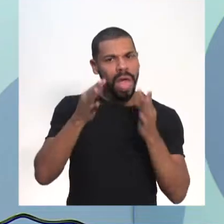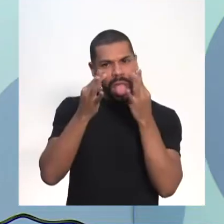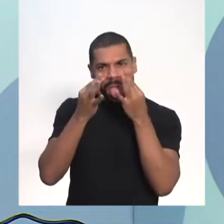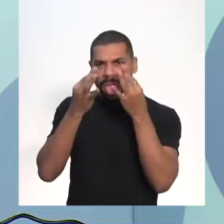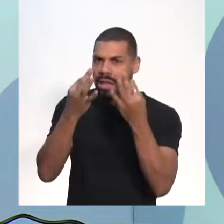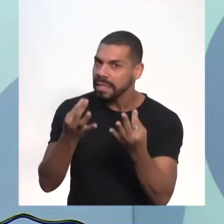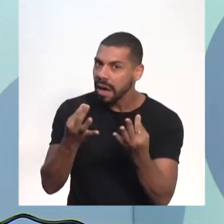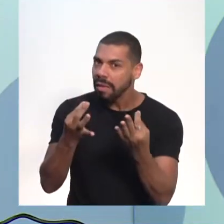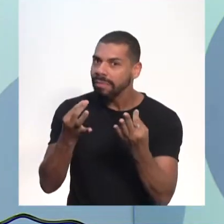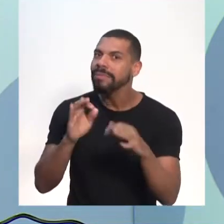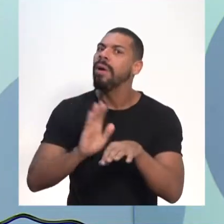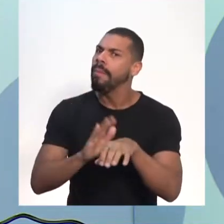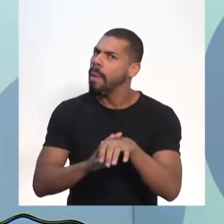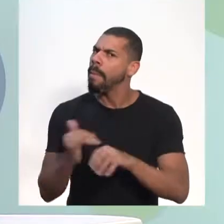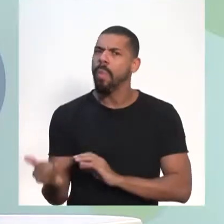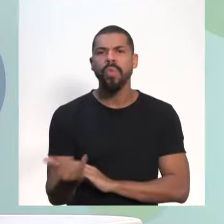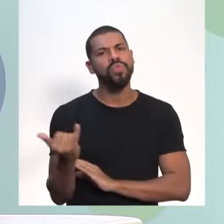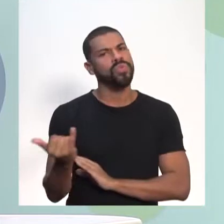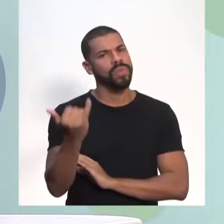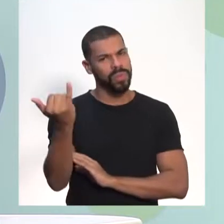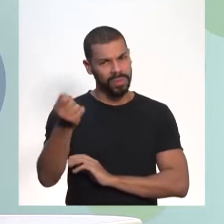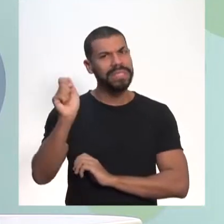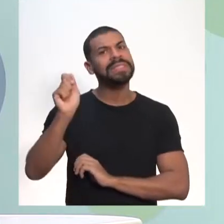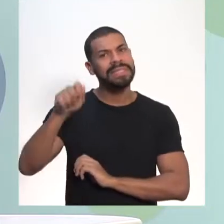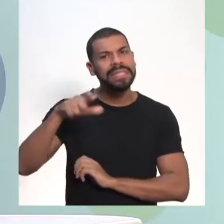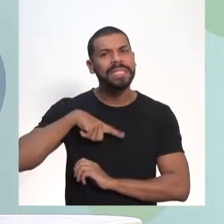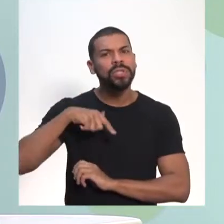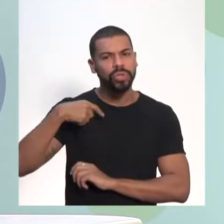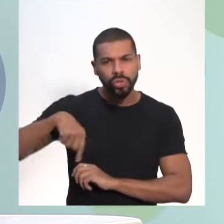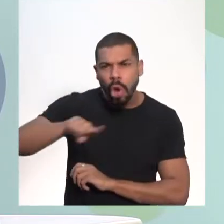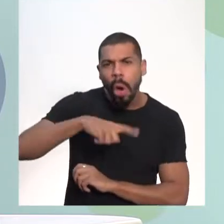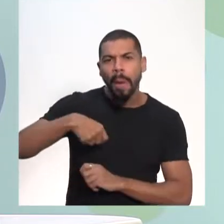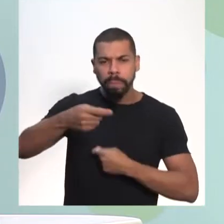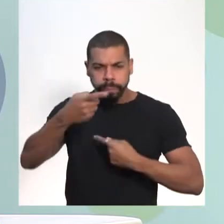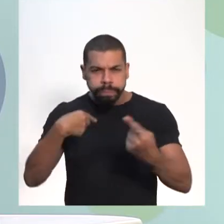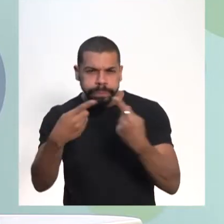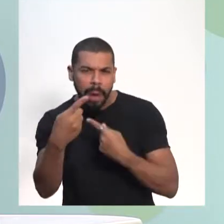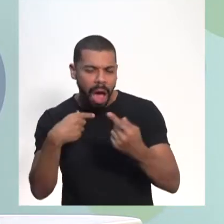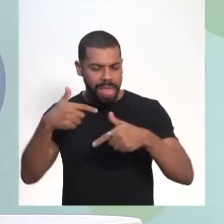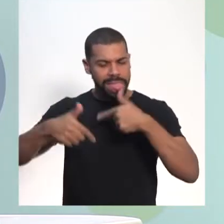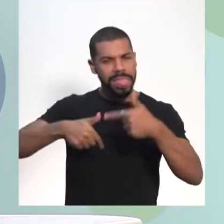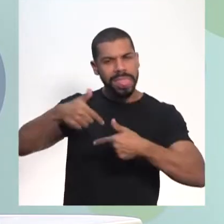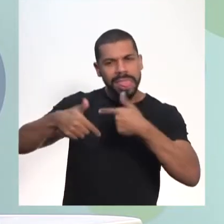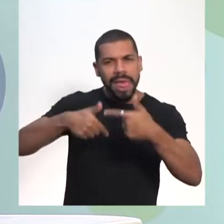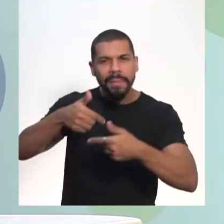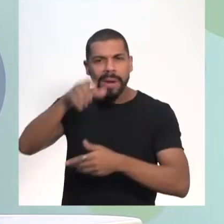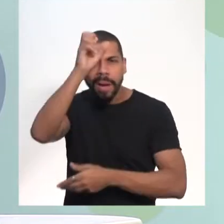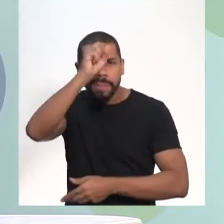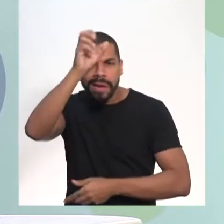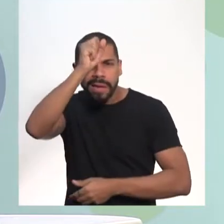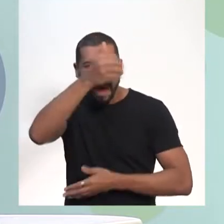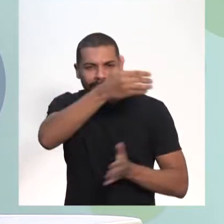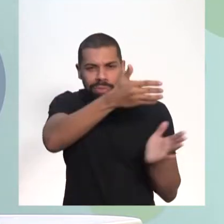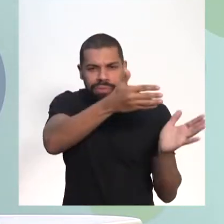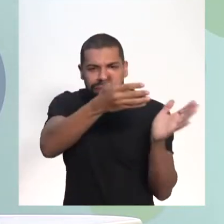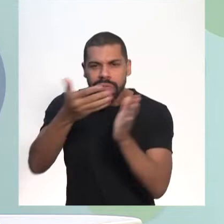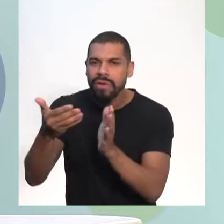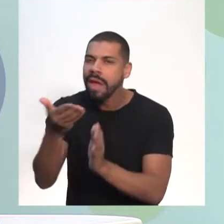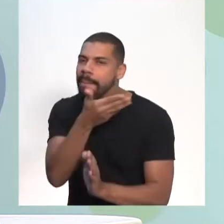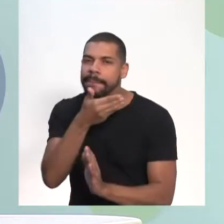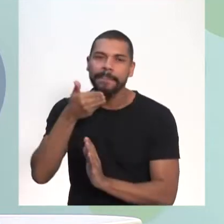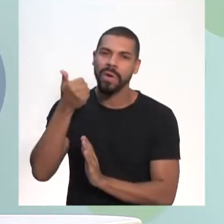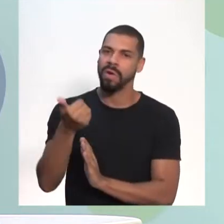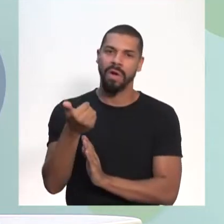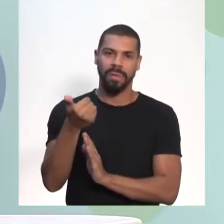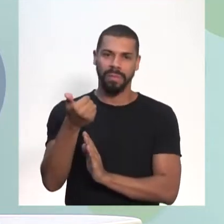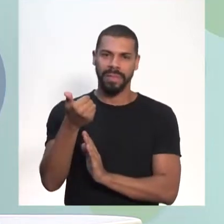Então, Sim. isso é muito importante, a gente precisa trabalhar isso para que essa aprendizagem ocorra da melhor forma possível, sem